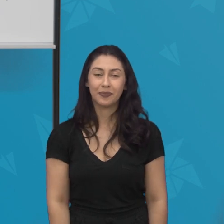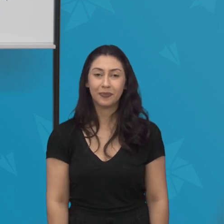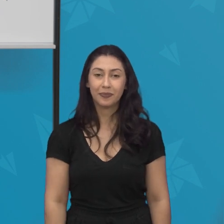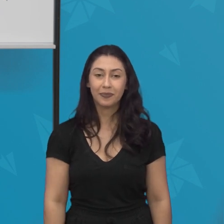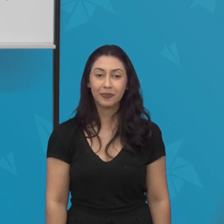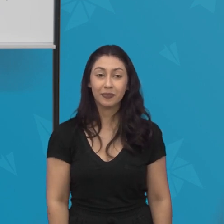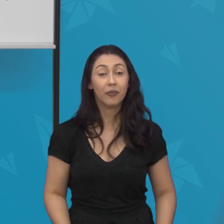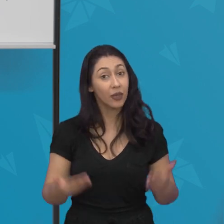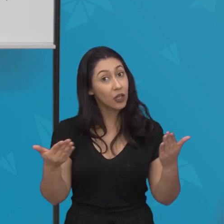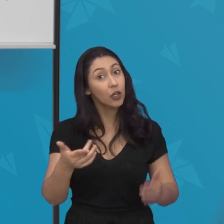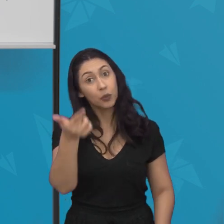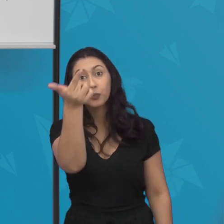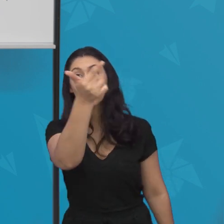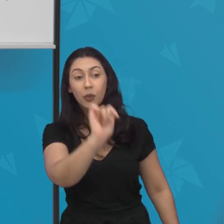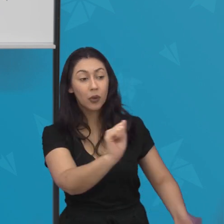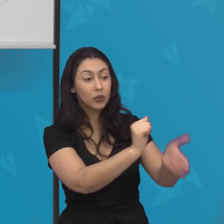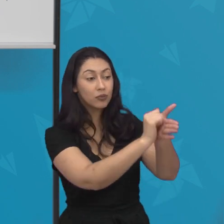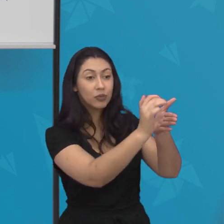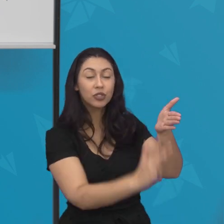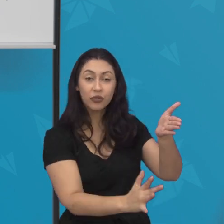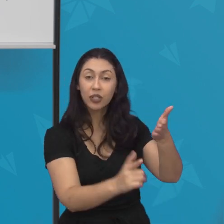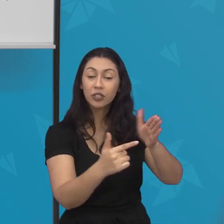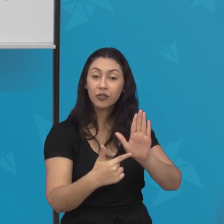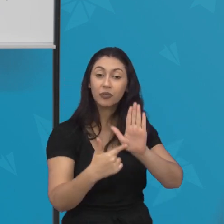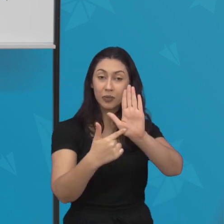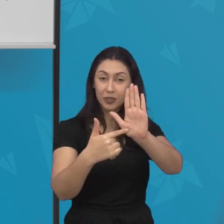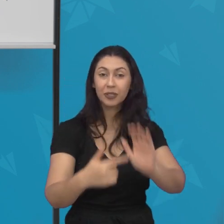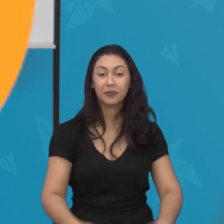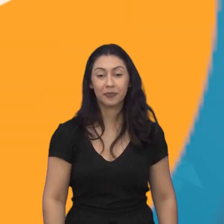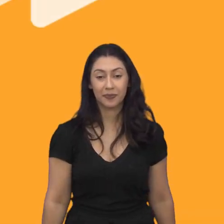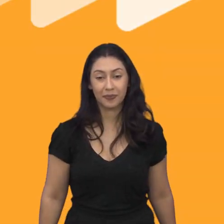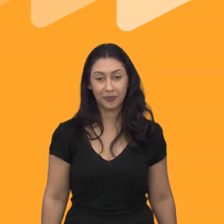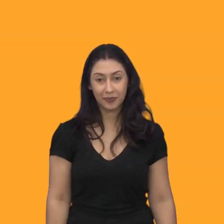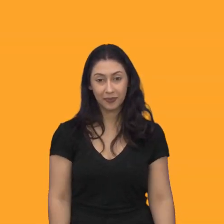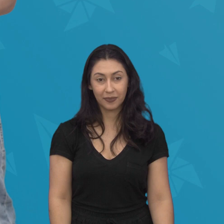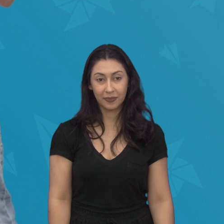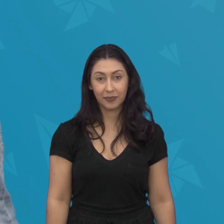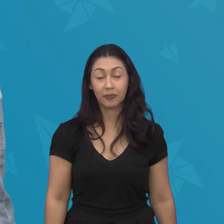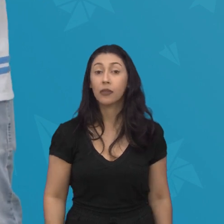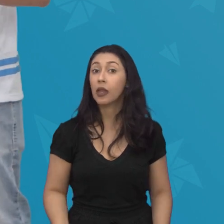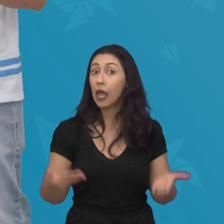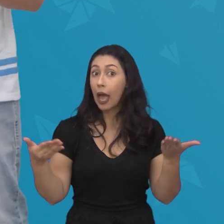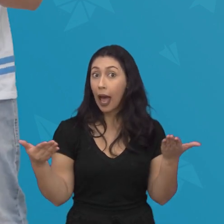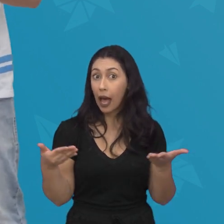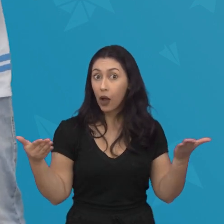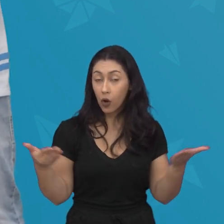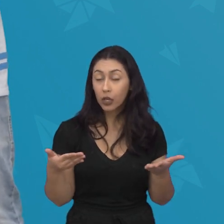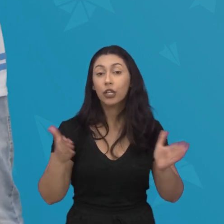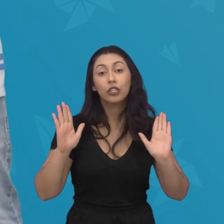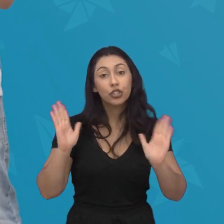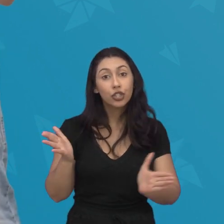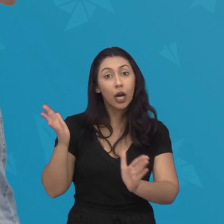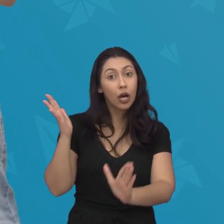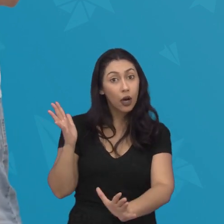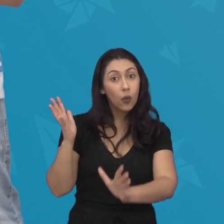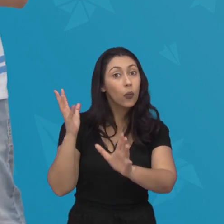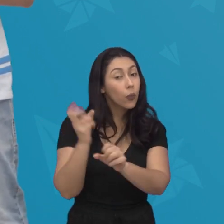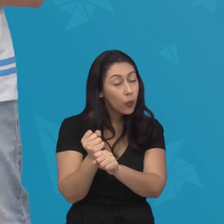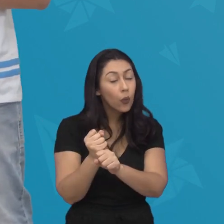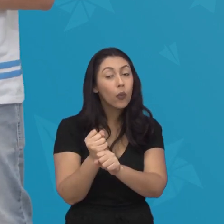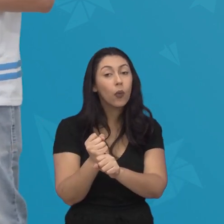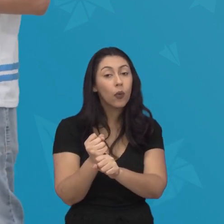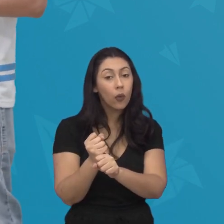bem, pessoal? Agora vamos para o próximo exercício aqui, que eu vou mostrar para vocês. Agora aqui de volta, a gente calculou o